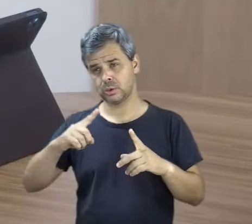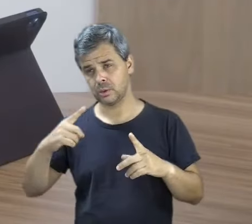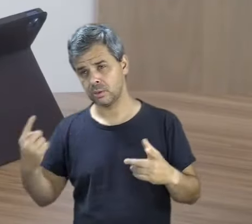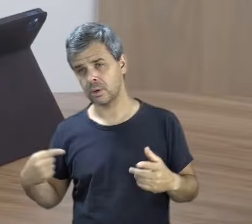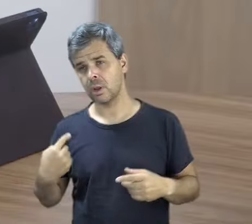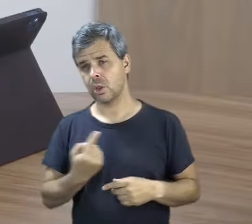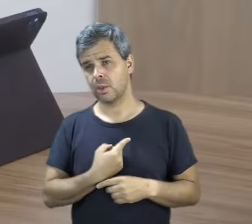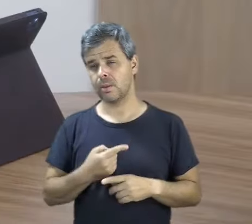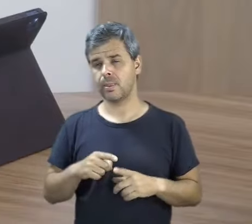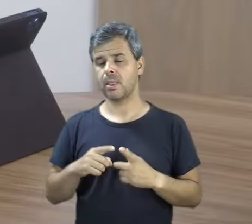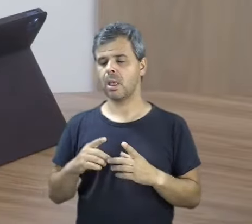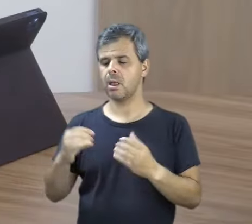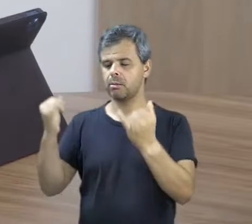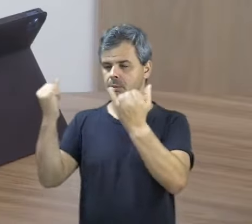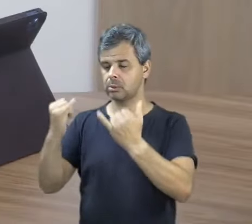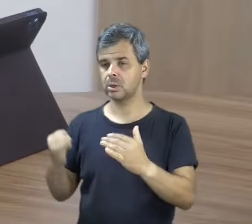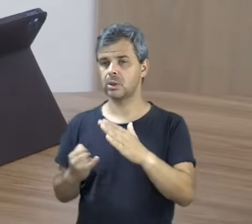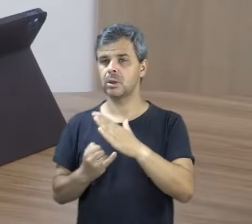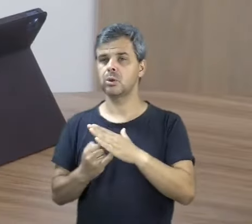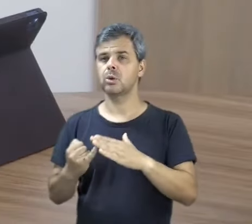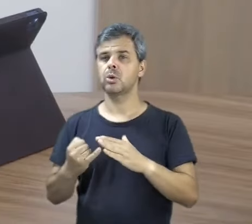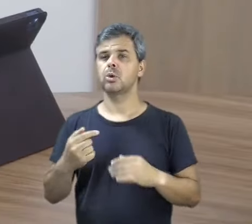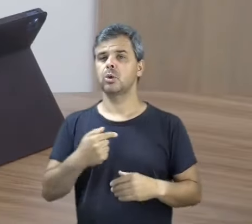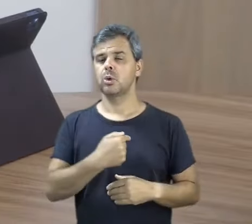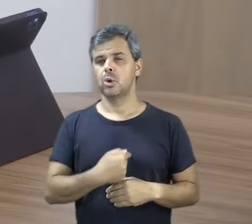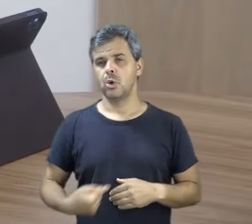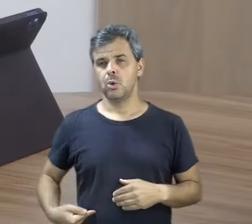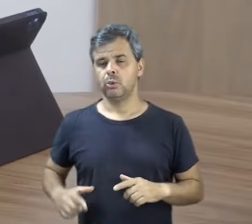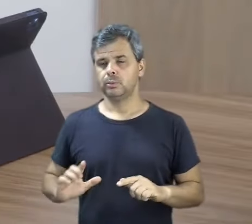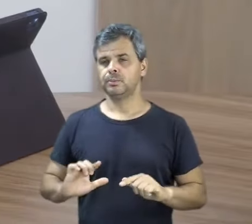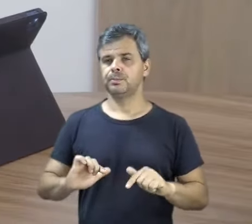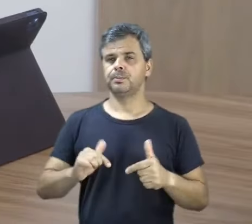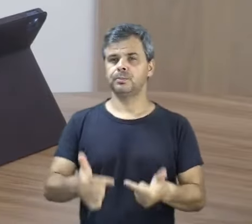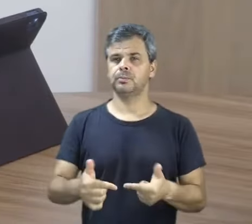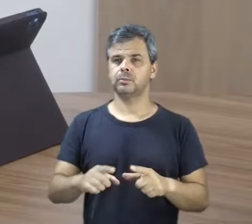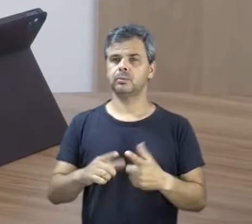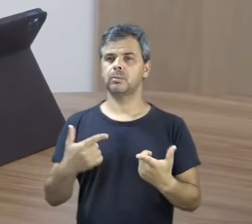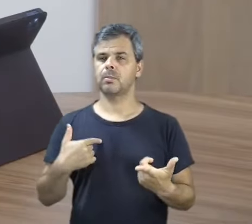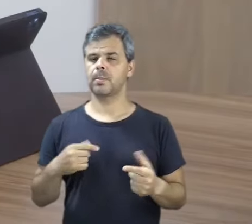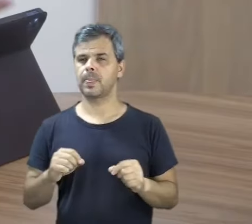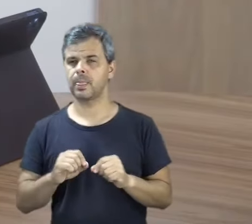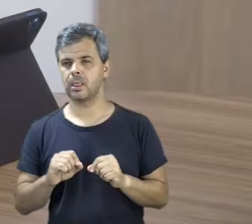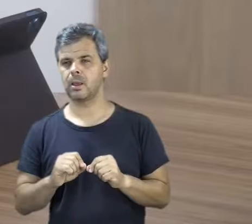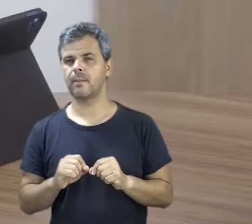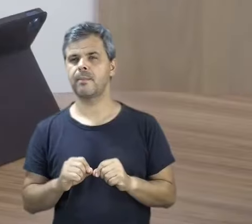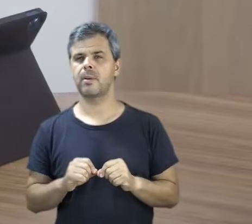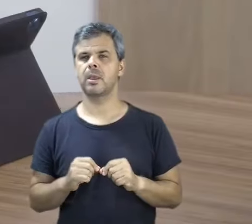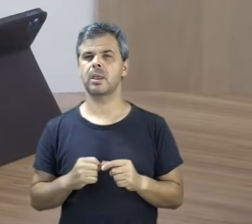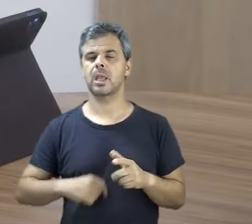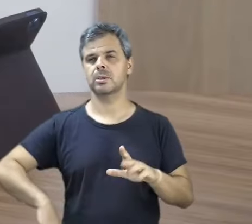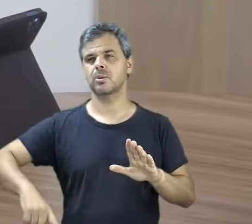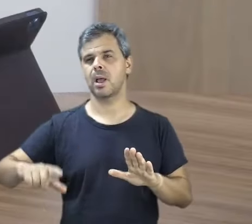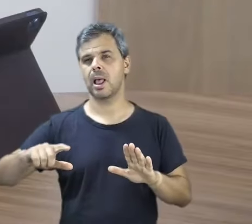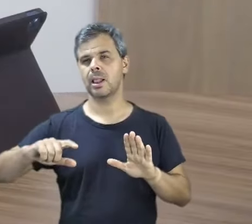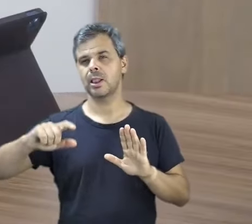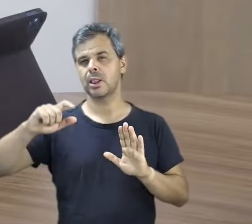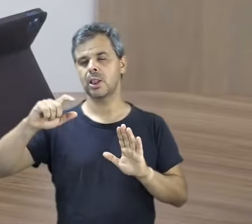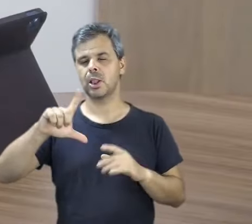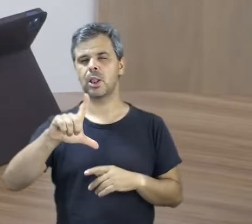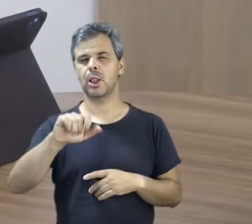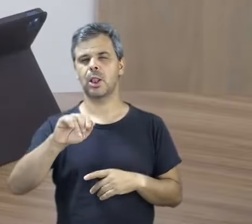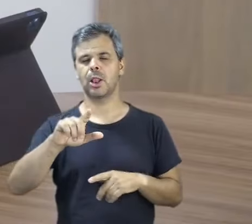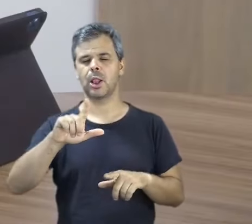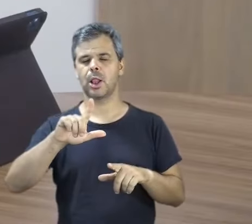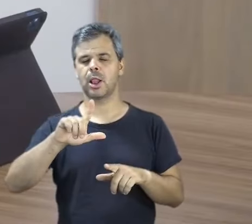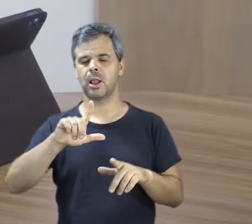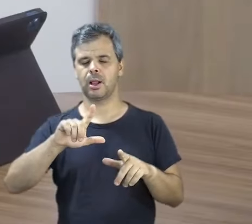que está também nesse desenho institucional do governo, dos desafios, né, de lidar com as logísticas, né, com